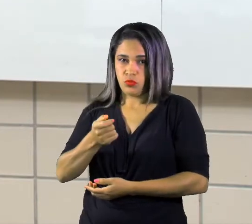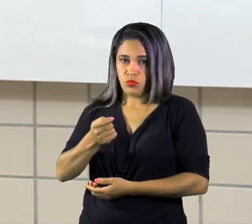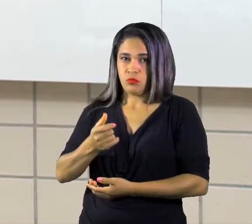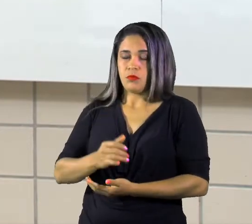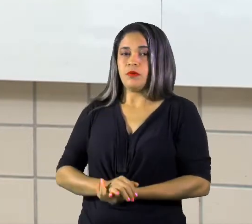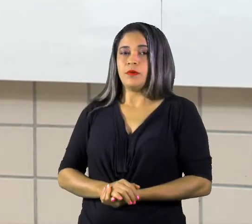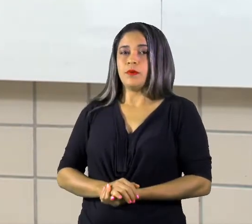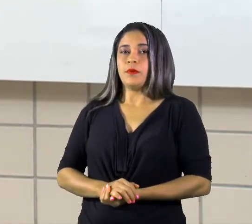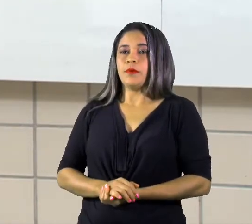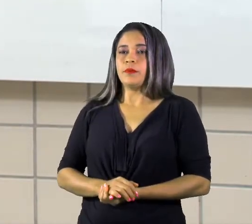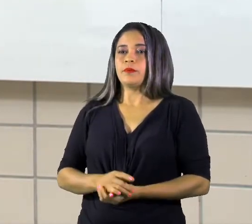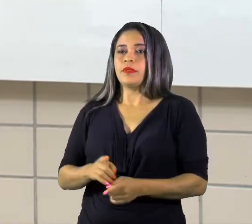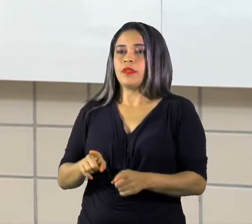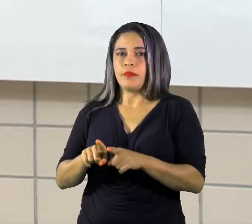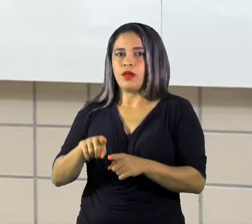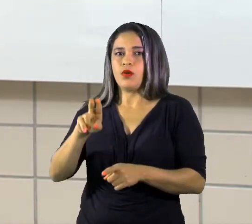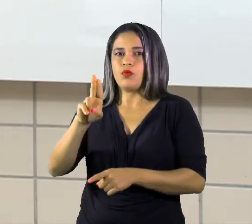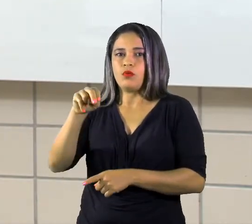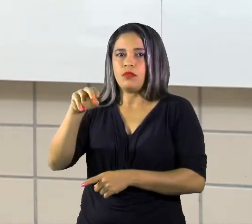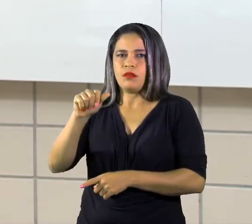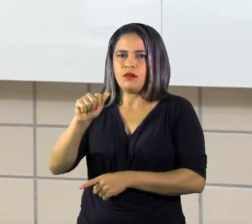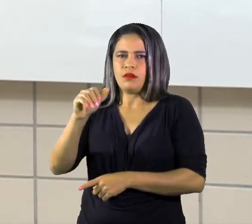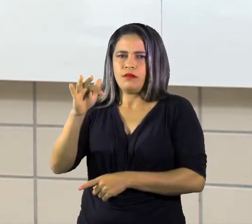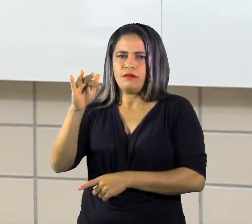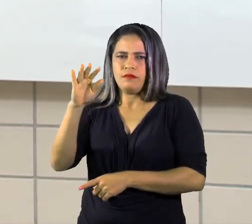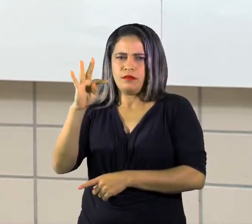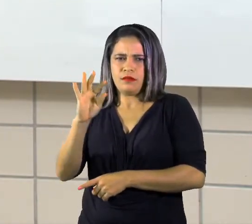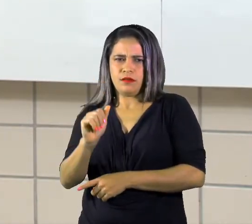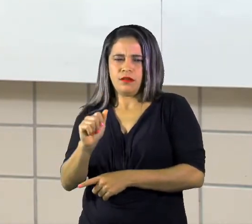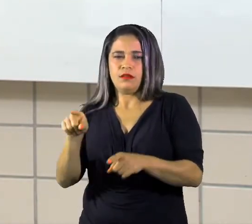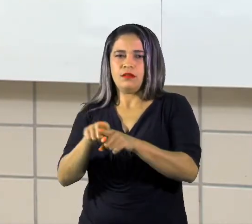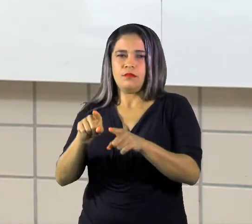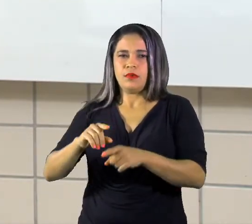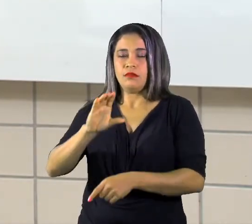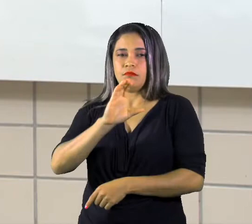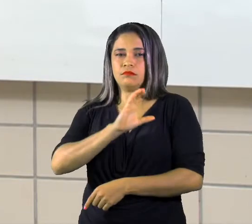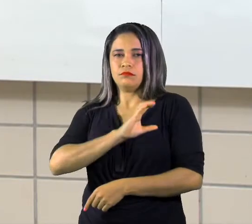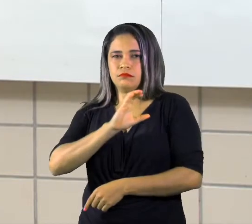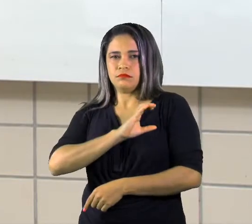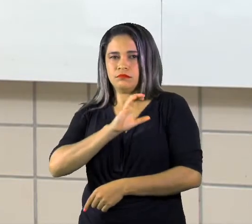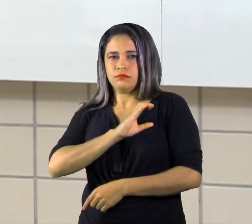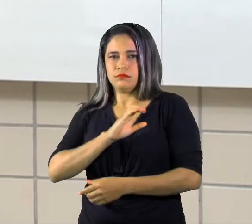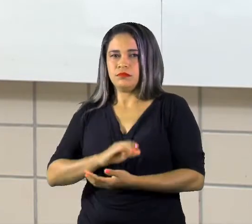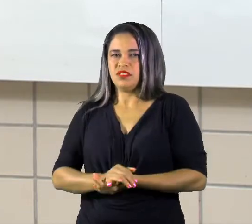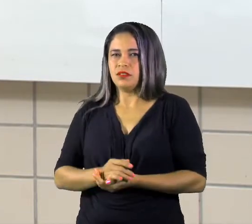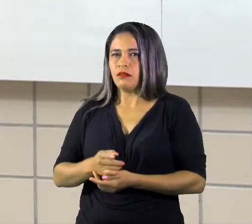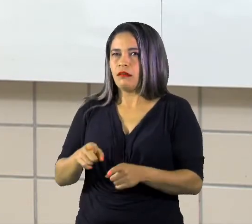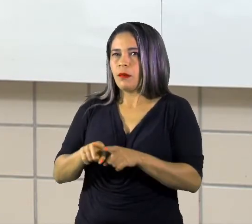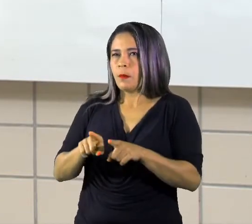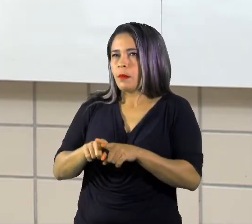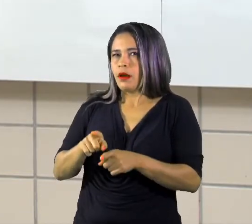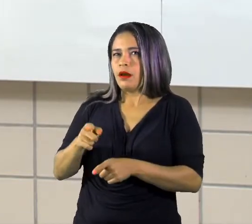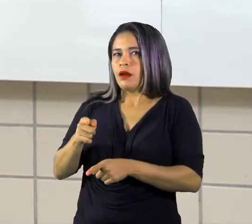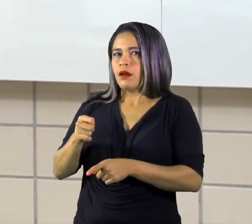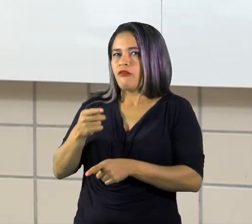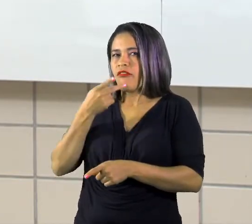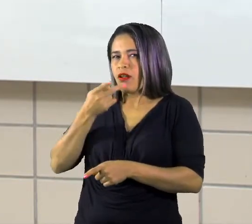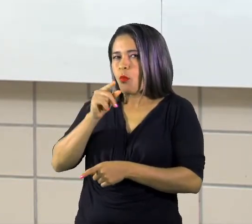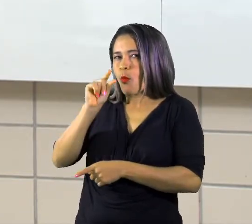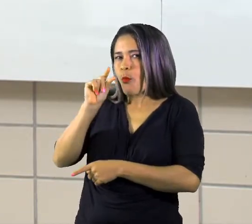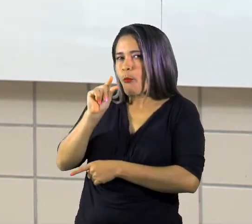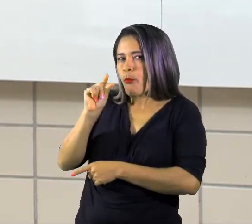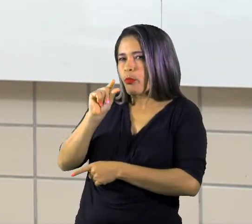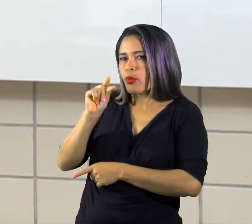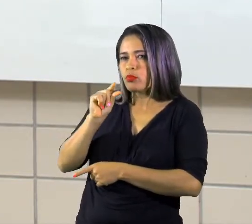aula sobre o NAFTA e sobre o Canadá, mas também vamos fazer vamos falar um pouquinho